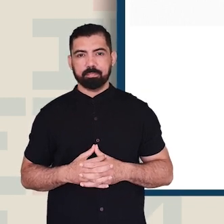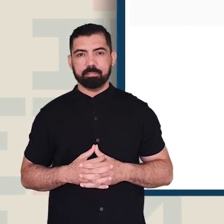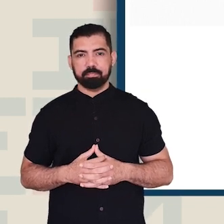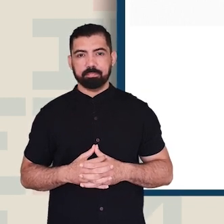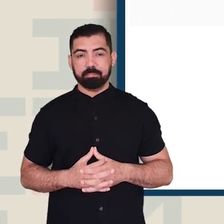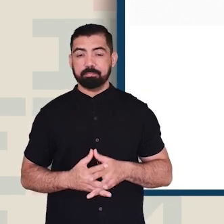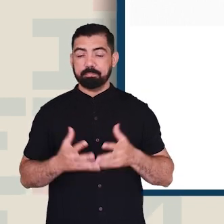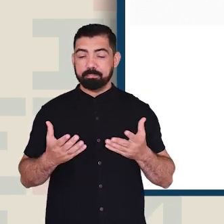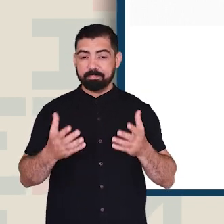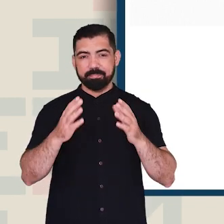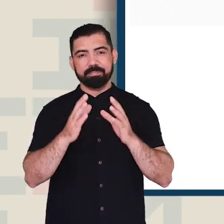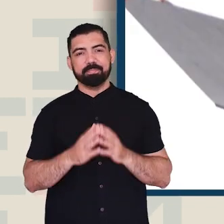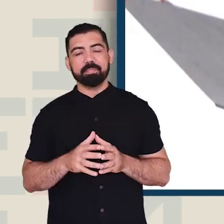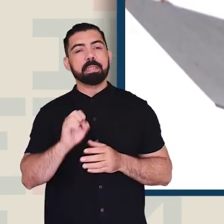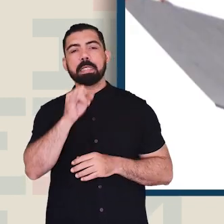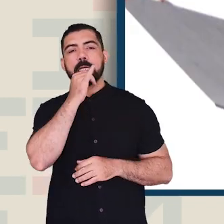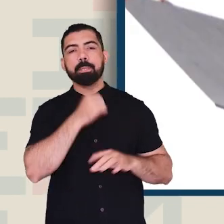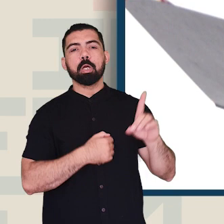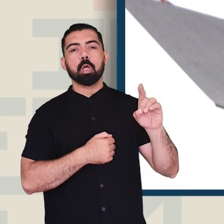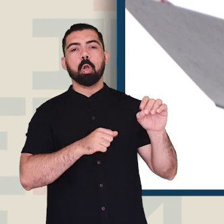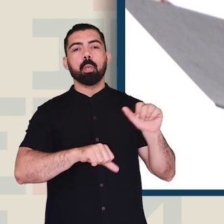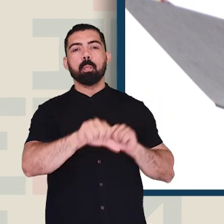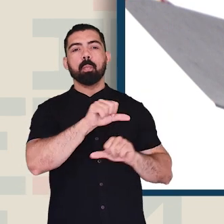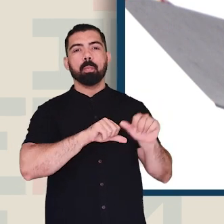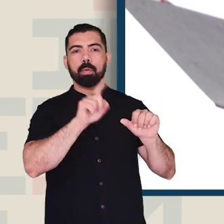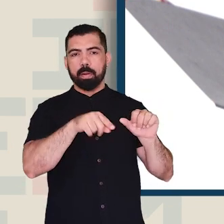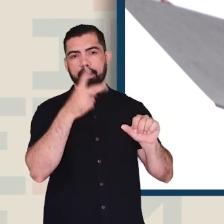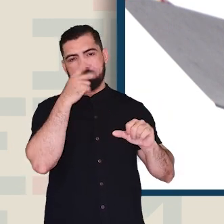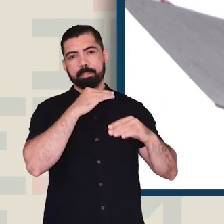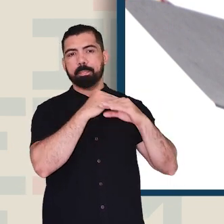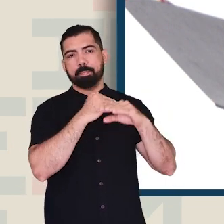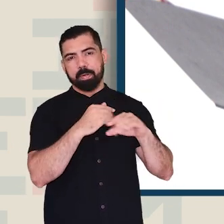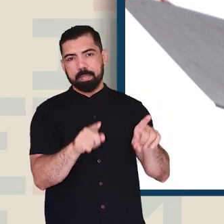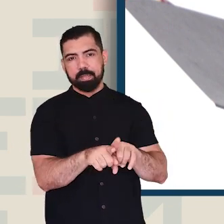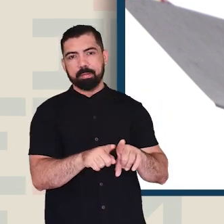Então, as tríades menor, né? Se fosse em Dó, também seria o mesmo padrão.